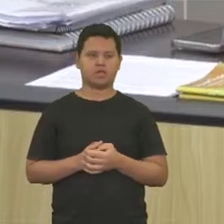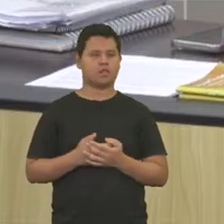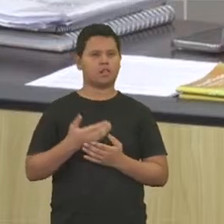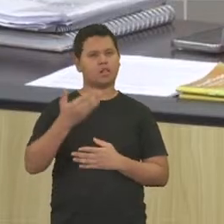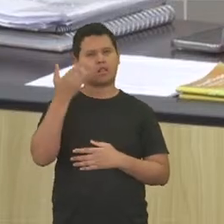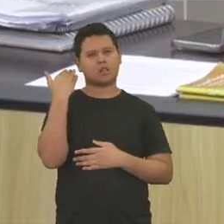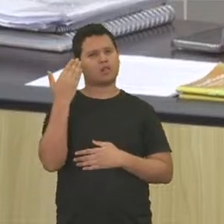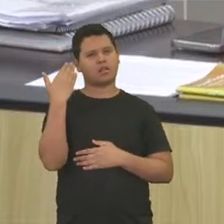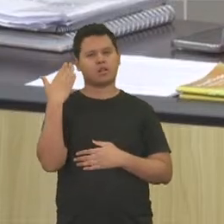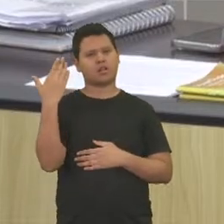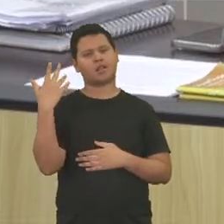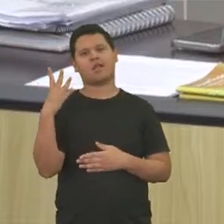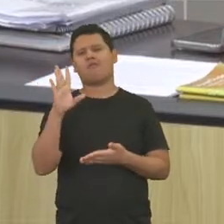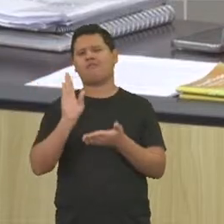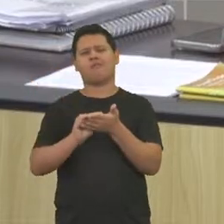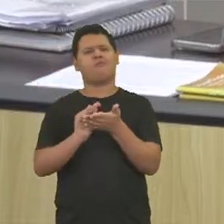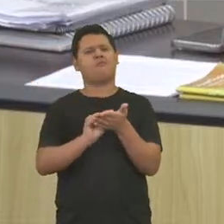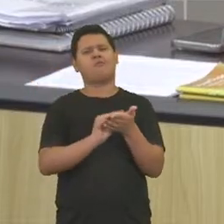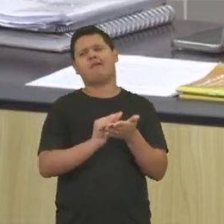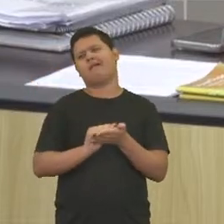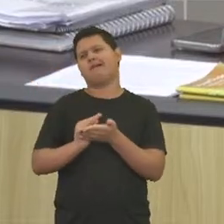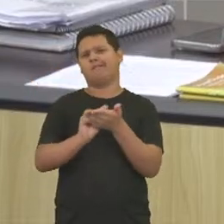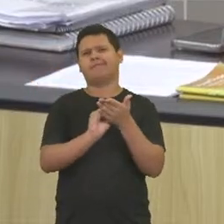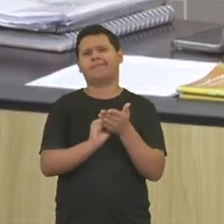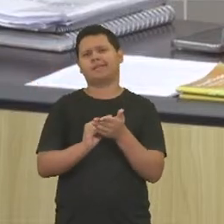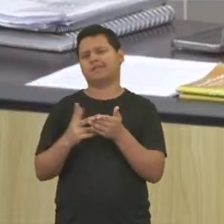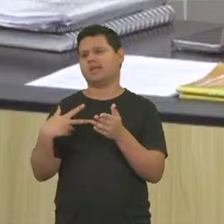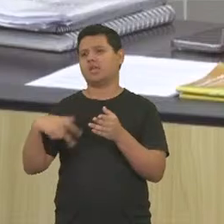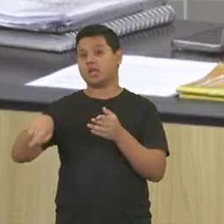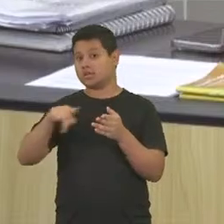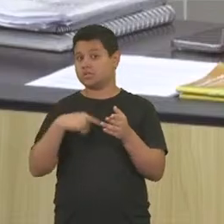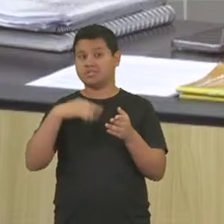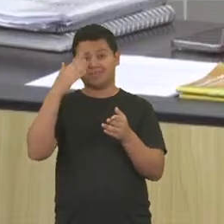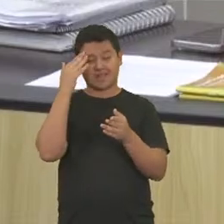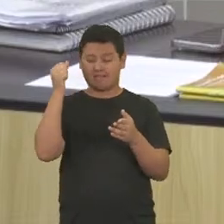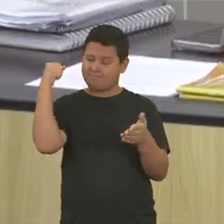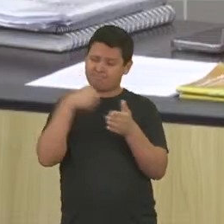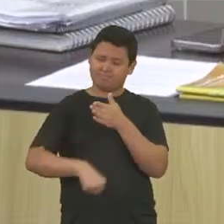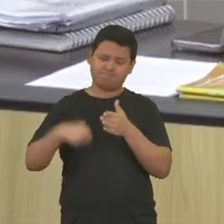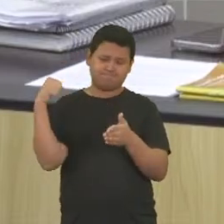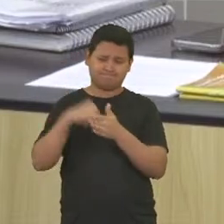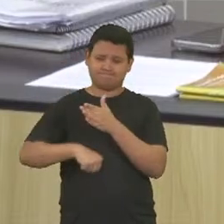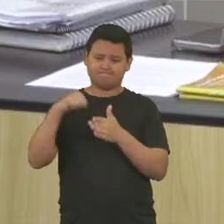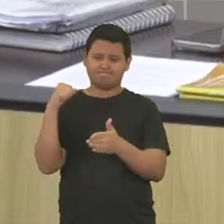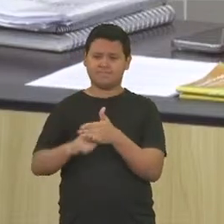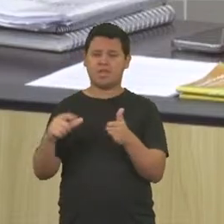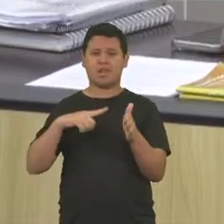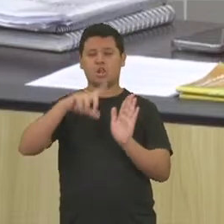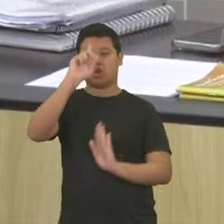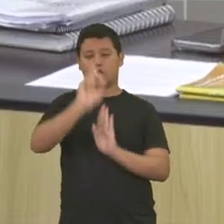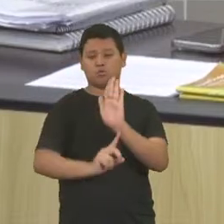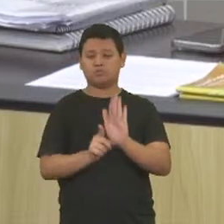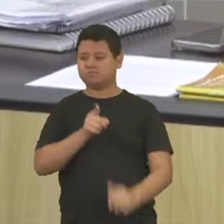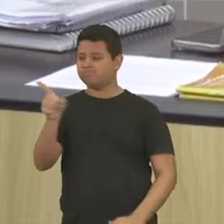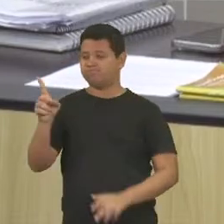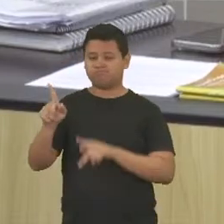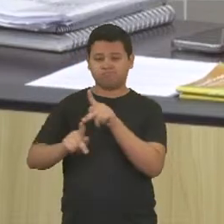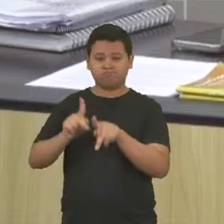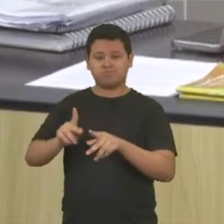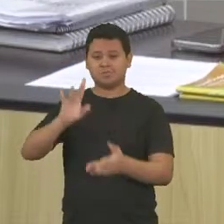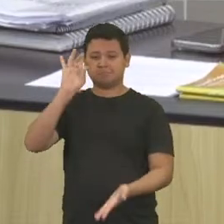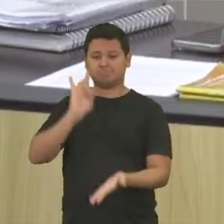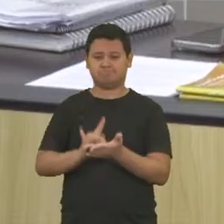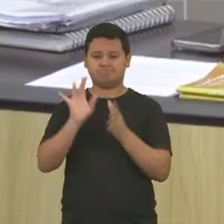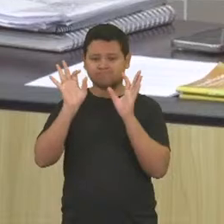historicamente com essa ausência, né? E a luta que é para que a gente possa garantir isso para a população de forma